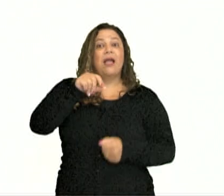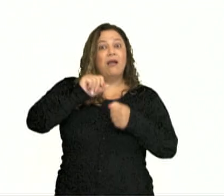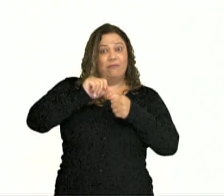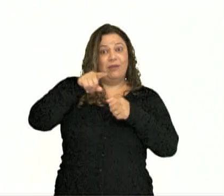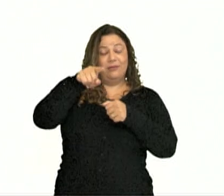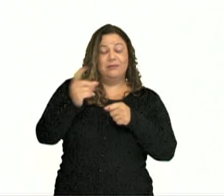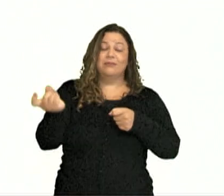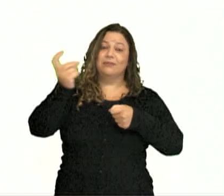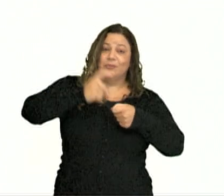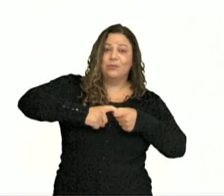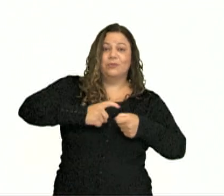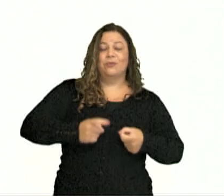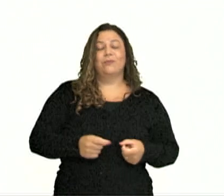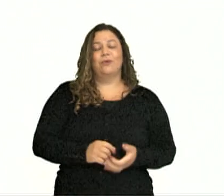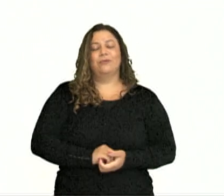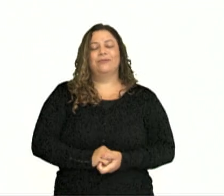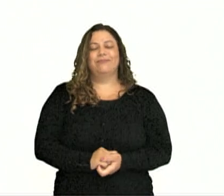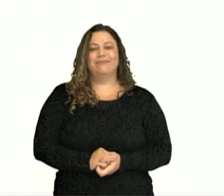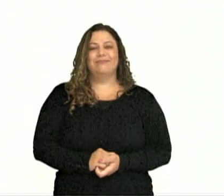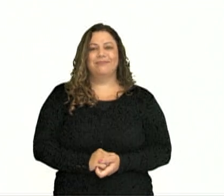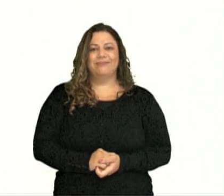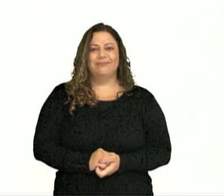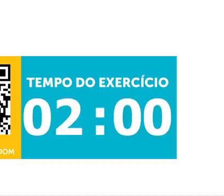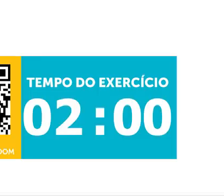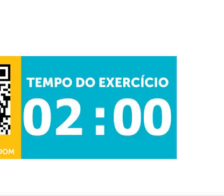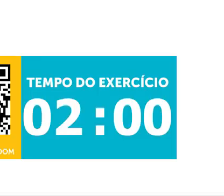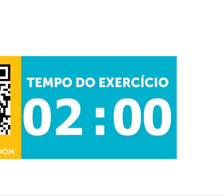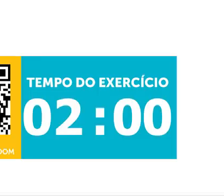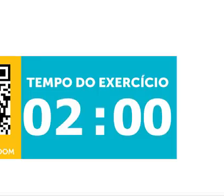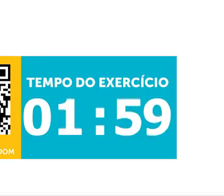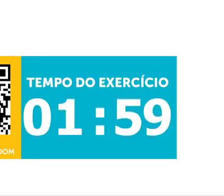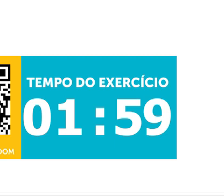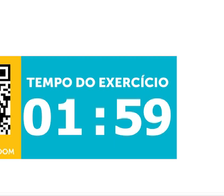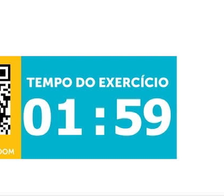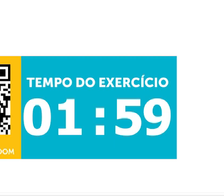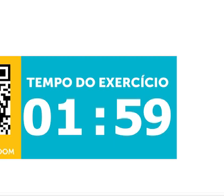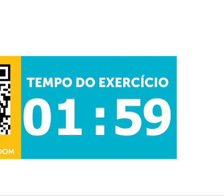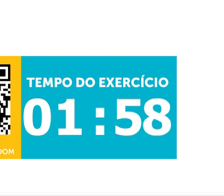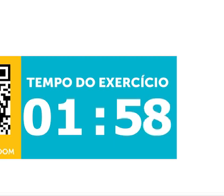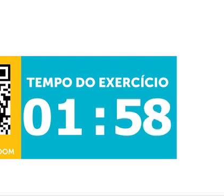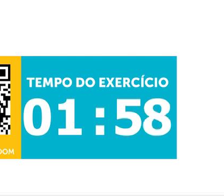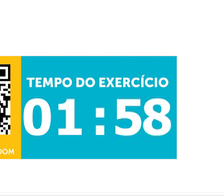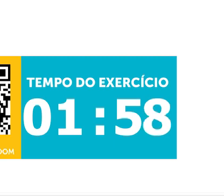que eu volto daqui a pouco conferir contigo, combinado?